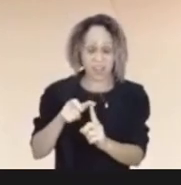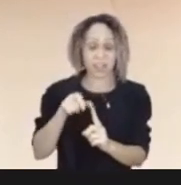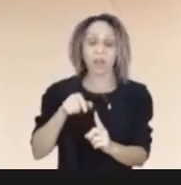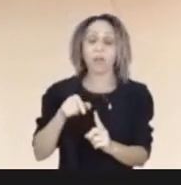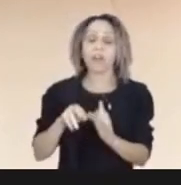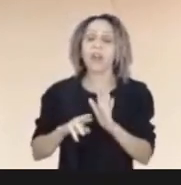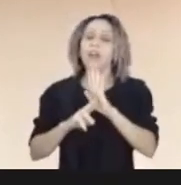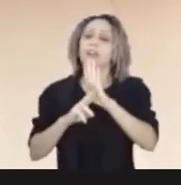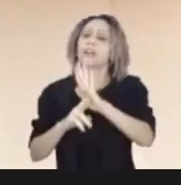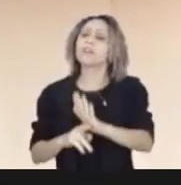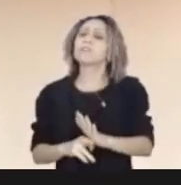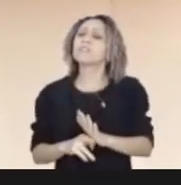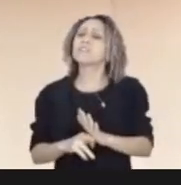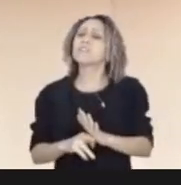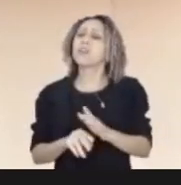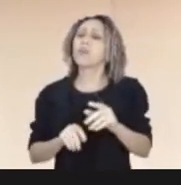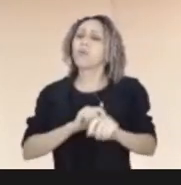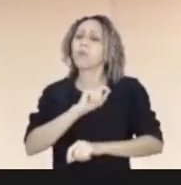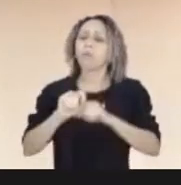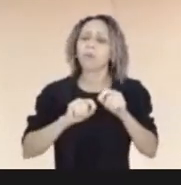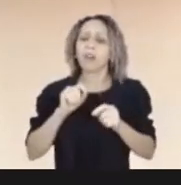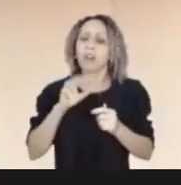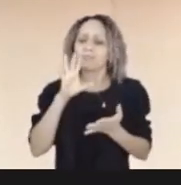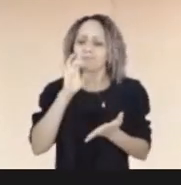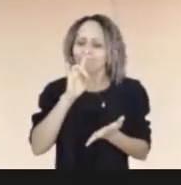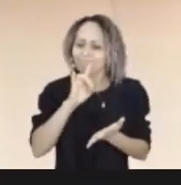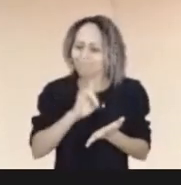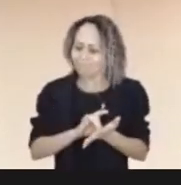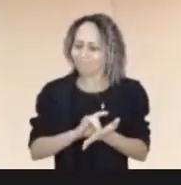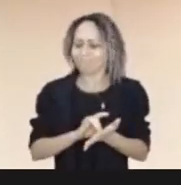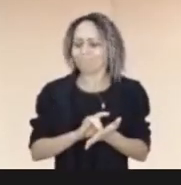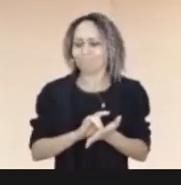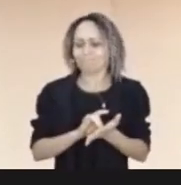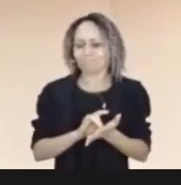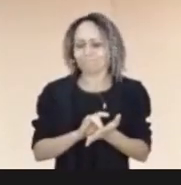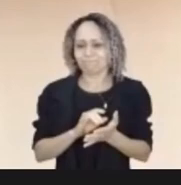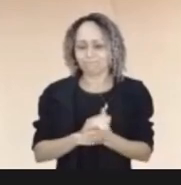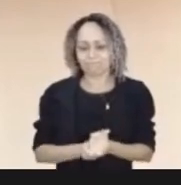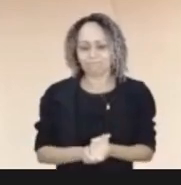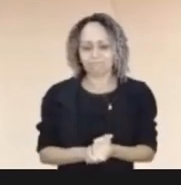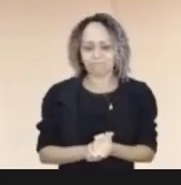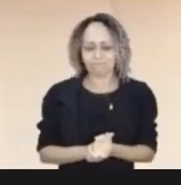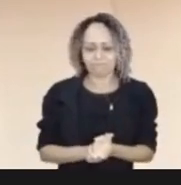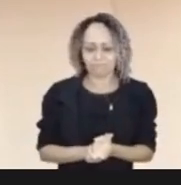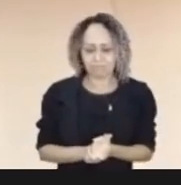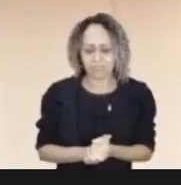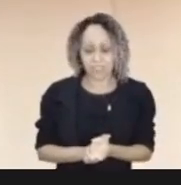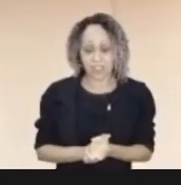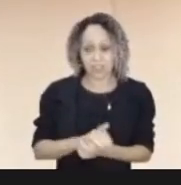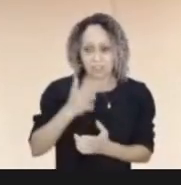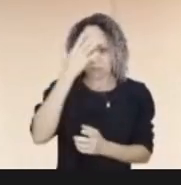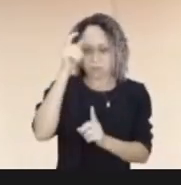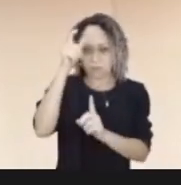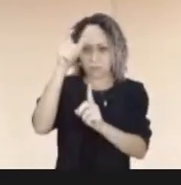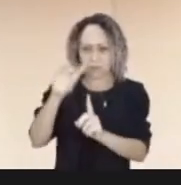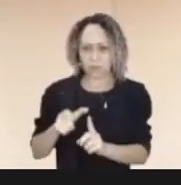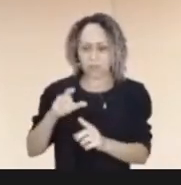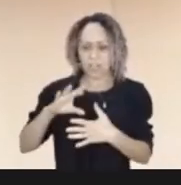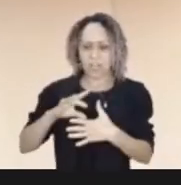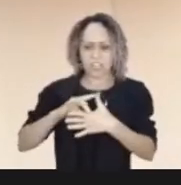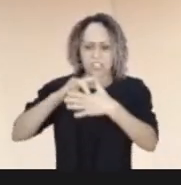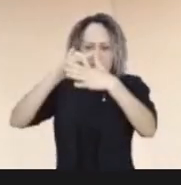um giro daqueles e daquelas lideranças que têm responsabilidade com a democracia, com o futuro do